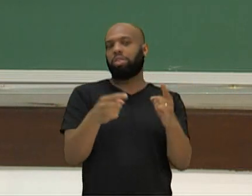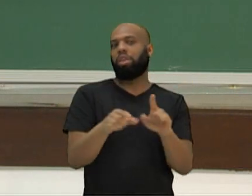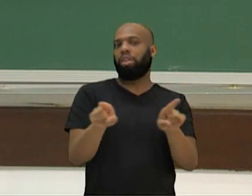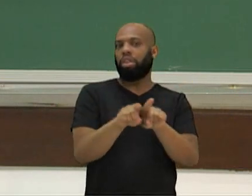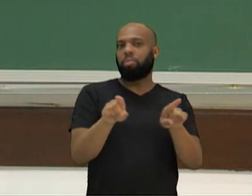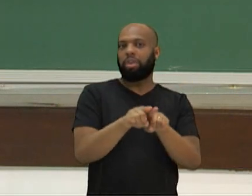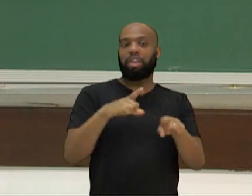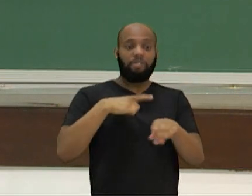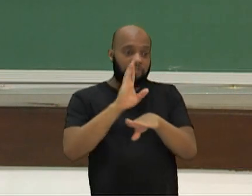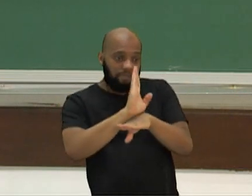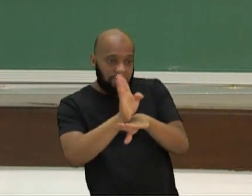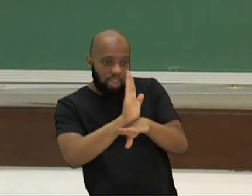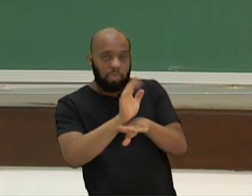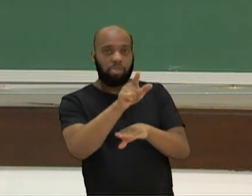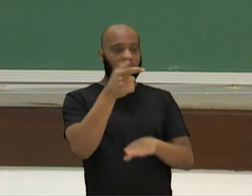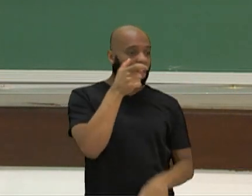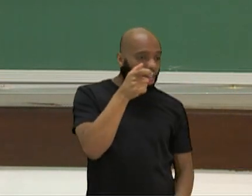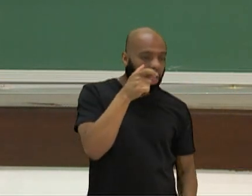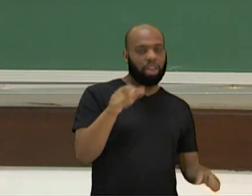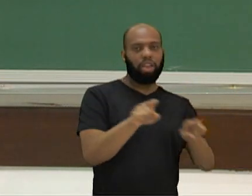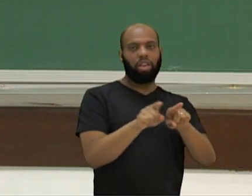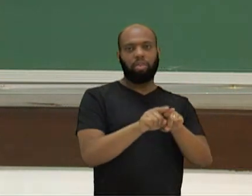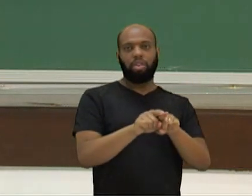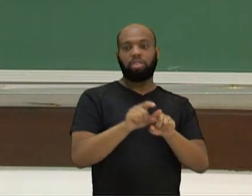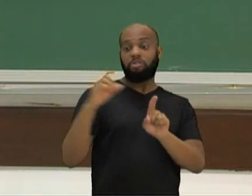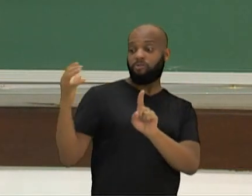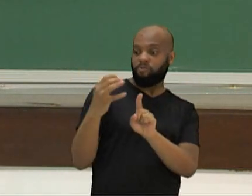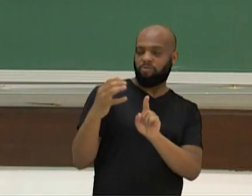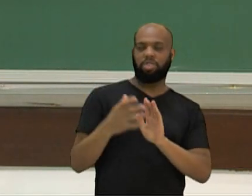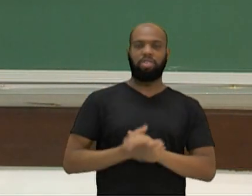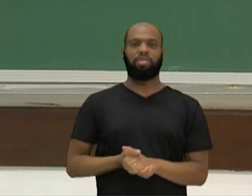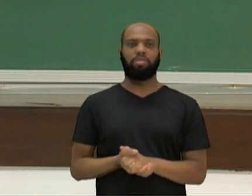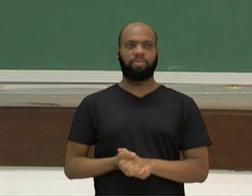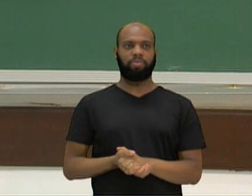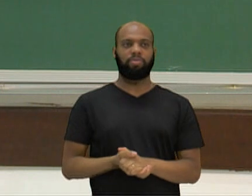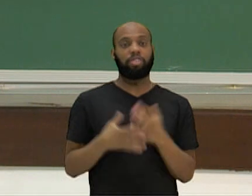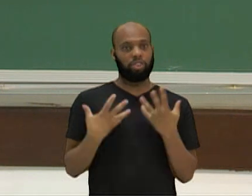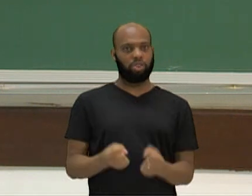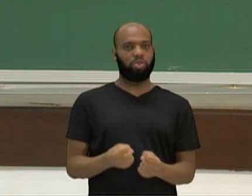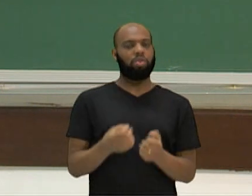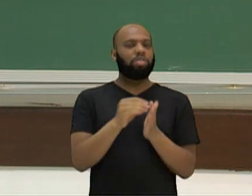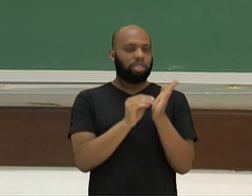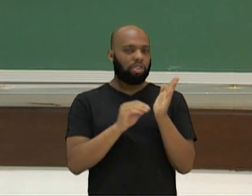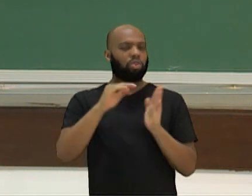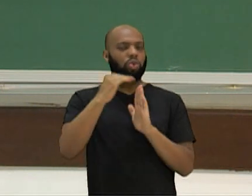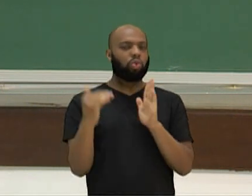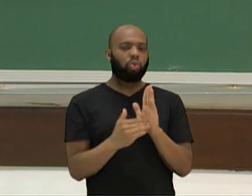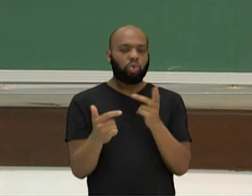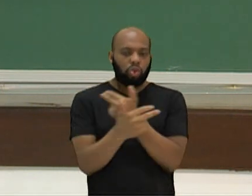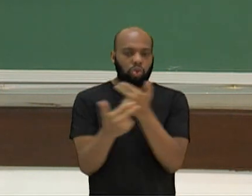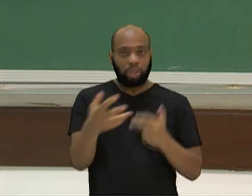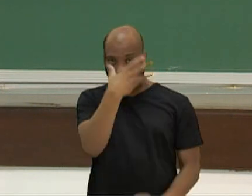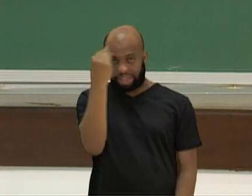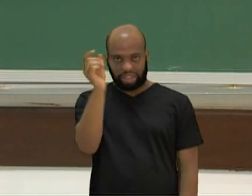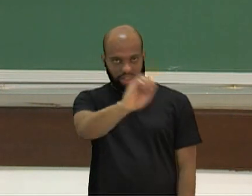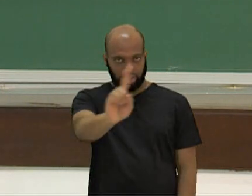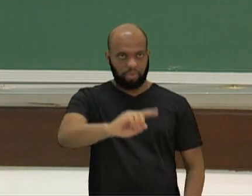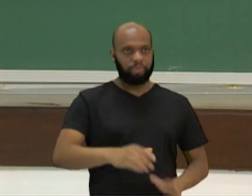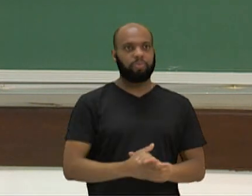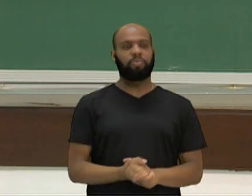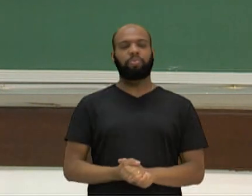uma franquia de filmes que você acompanha. Então, vamos continuar, mas vão anotando aí todas as coisas para não